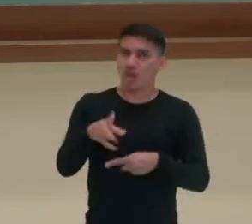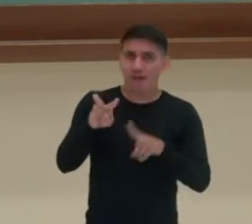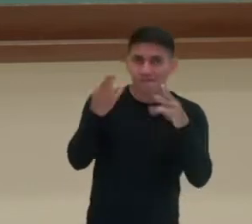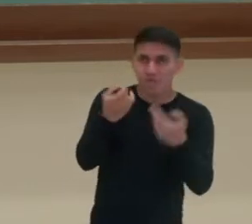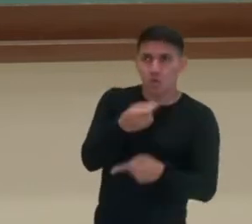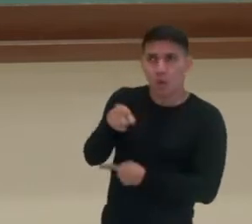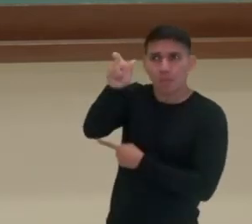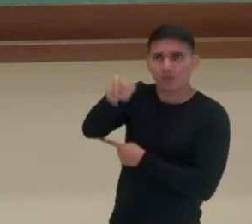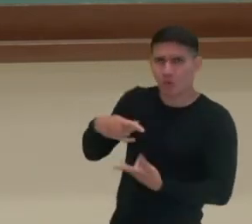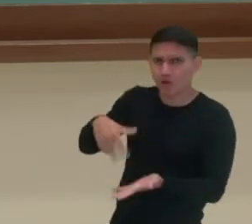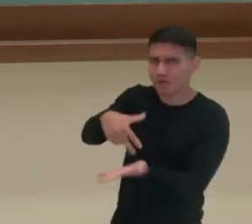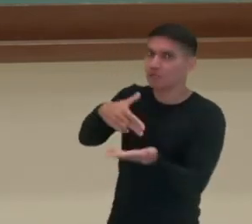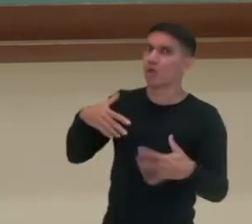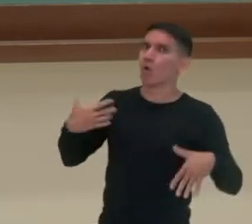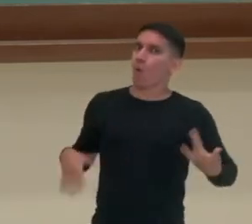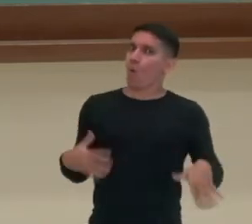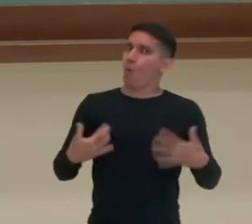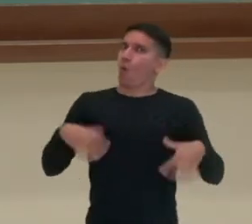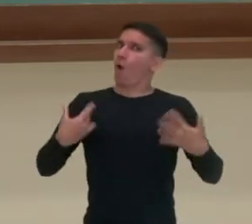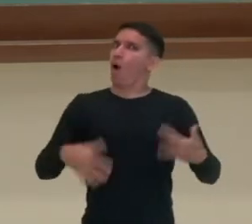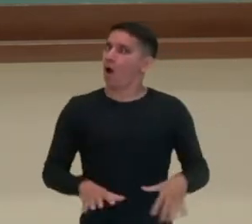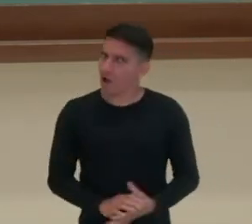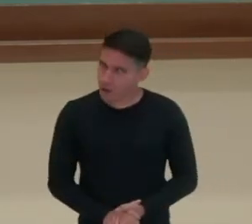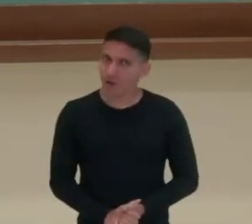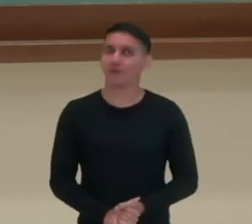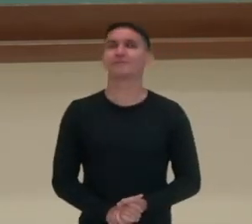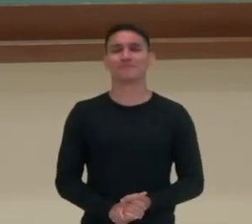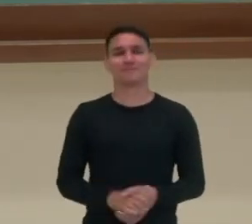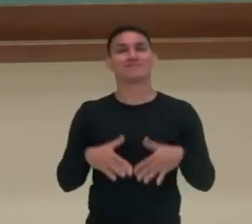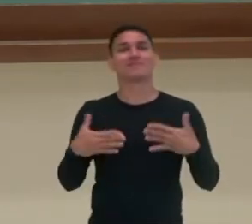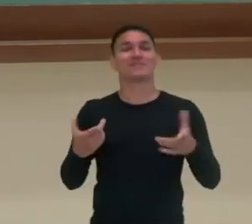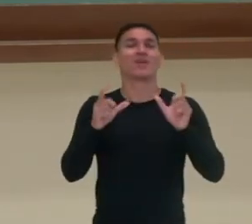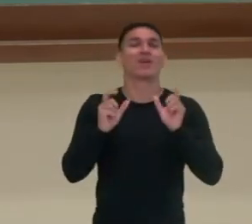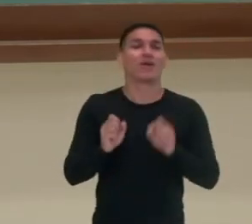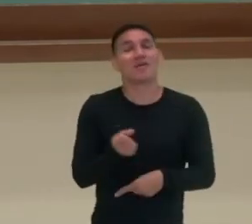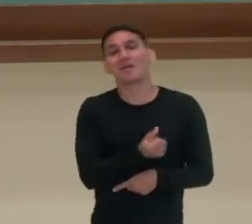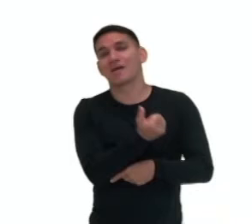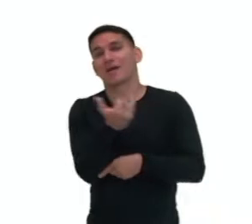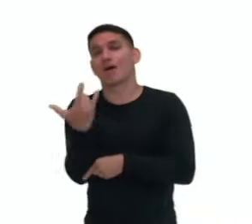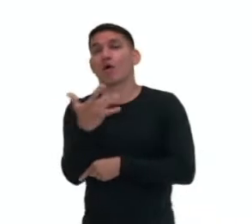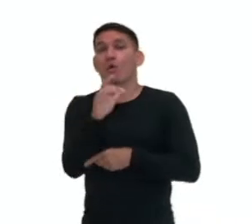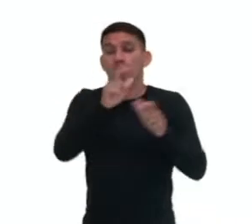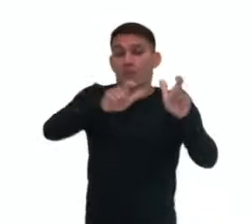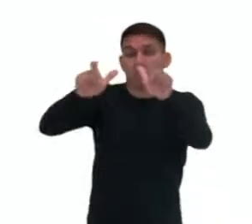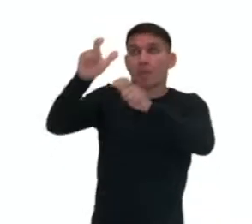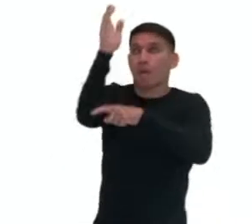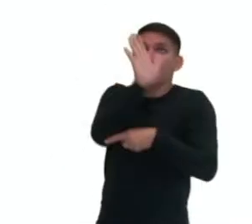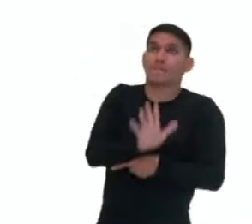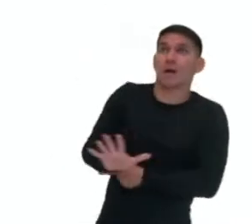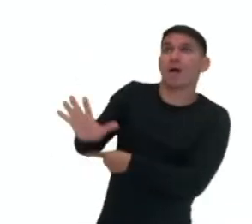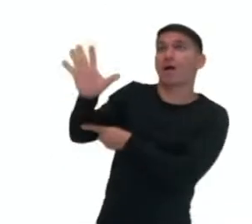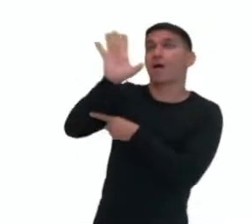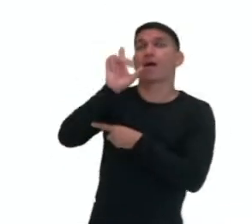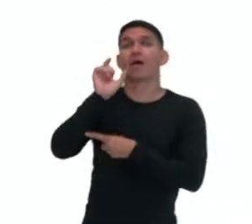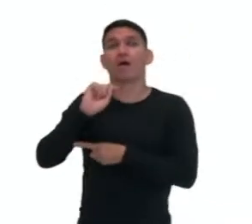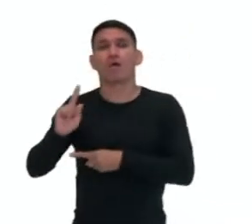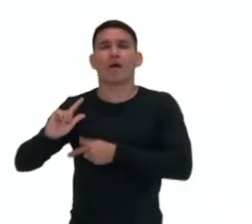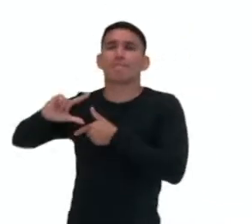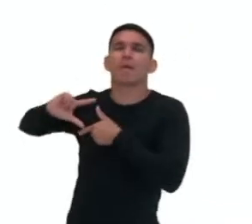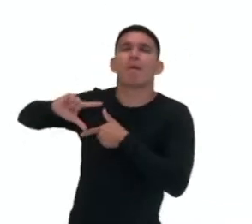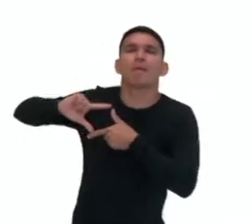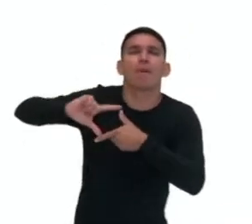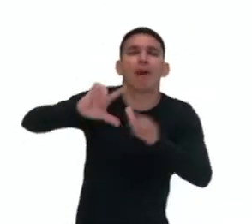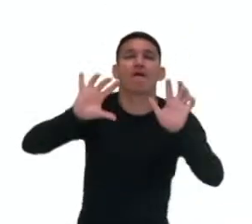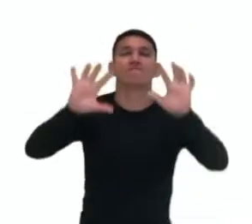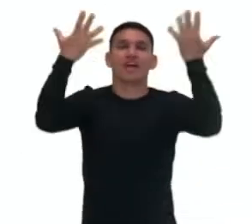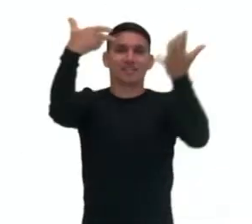dançando frevo? Olha só. Bom, em algumas regiões do Brasil, a tradição de festas e